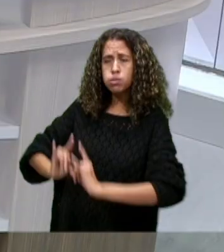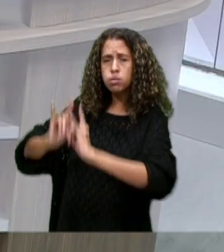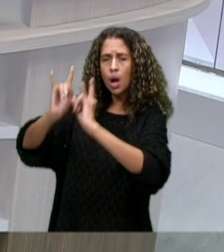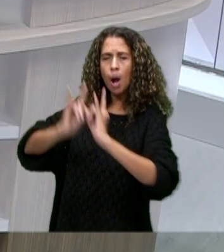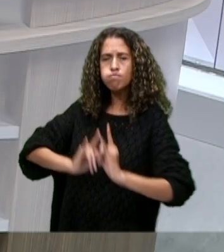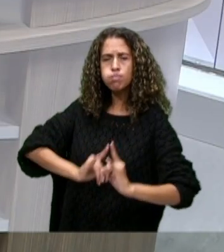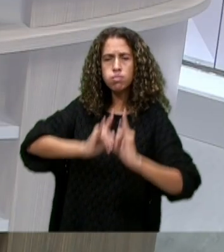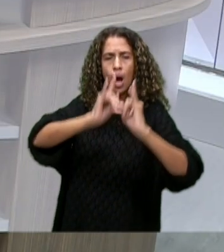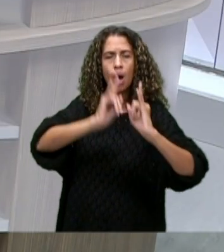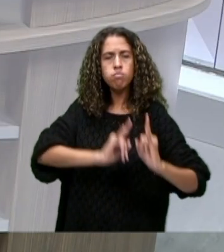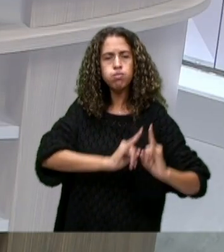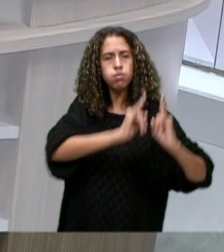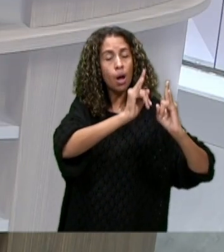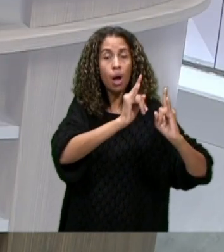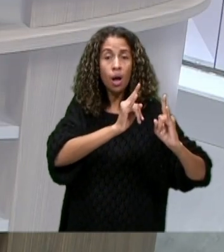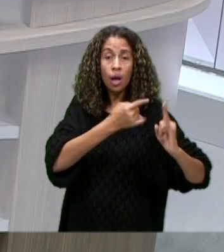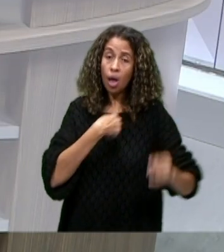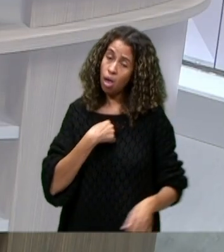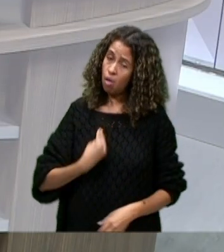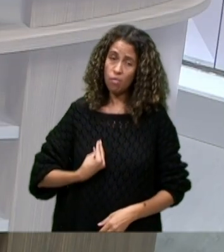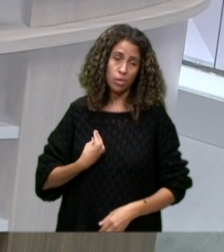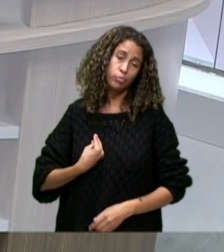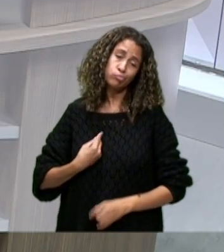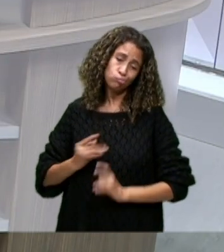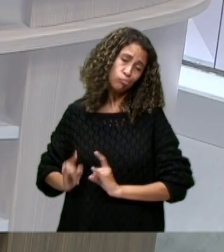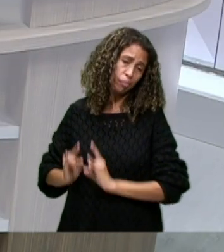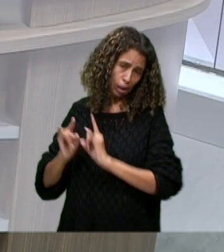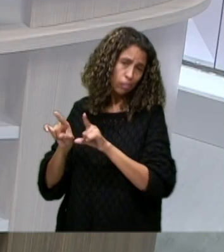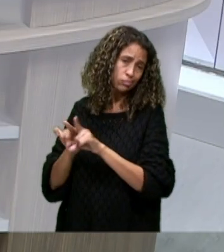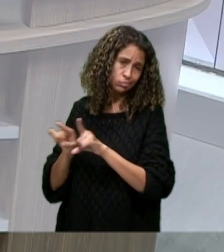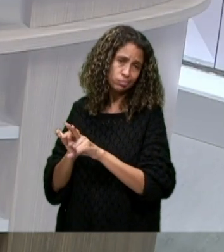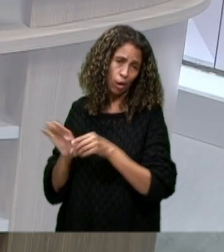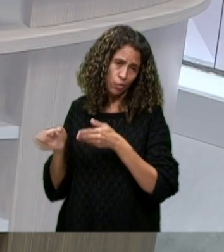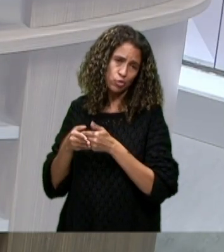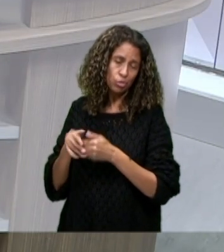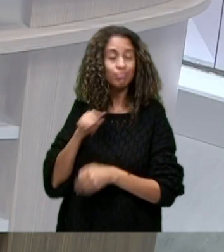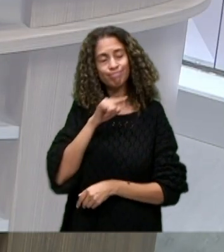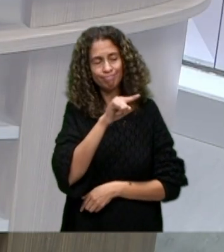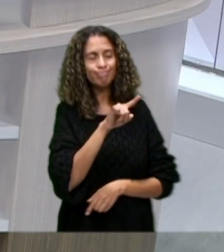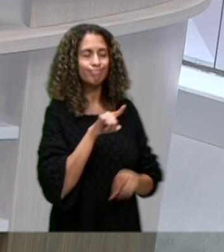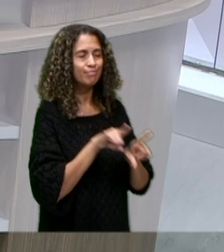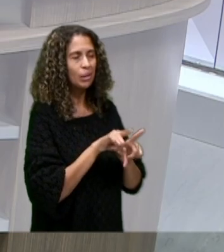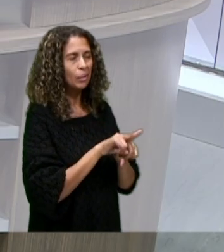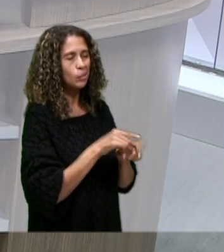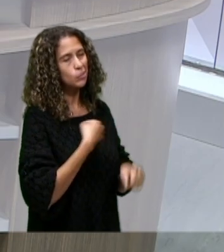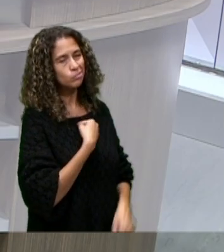São condomínios, né? São fechados, né? Eu moro num, né? Moro num condomínio. Eu também.